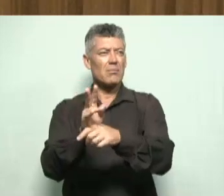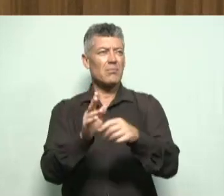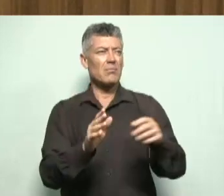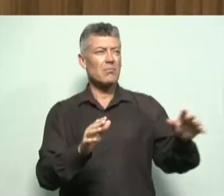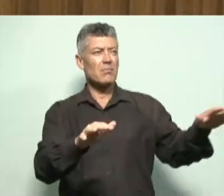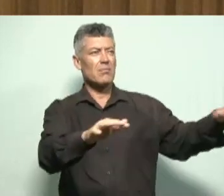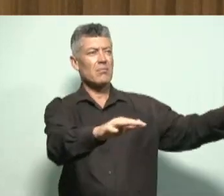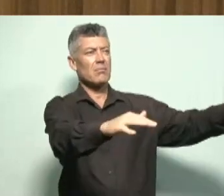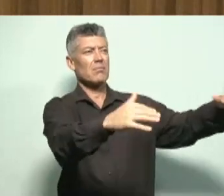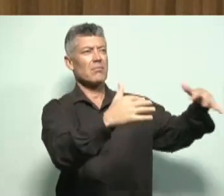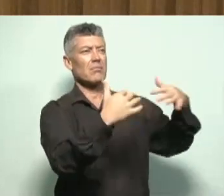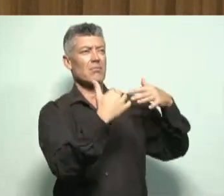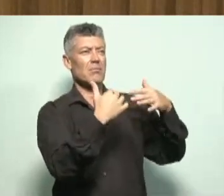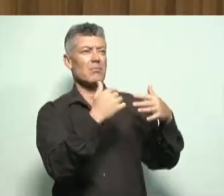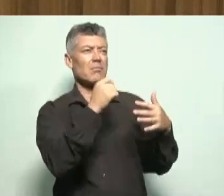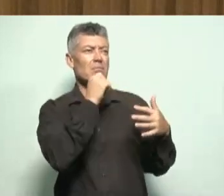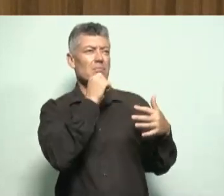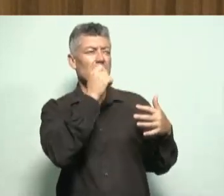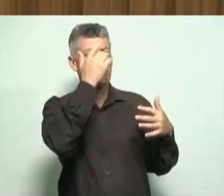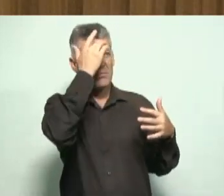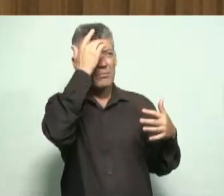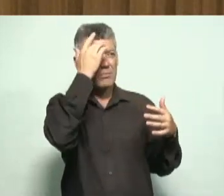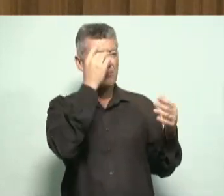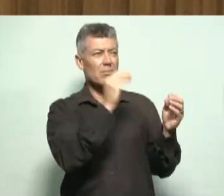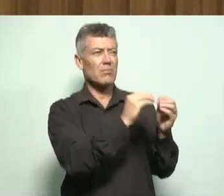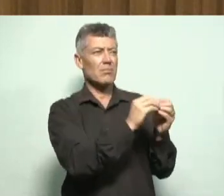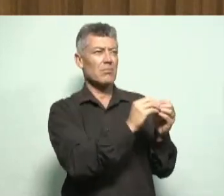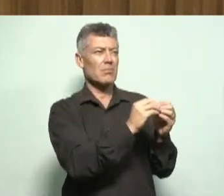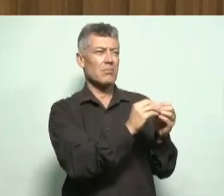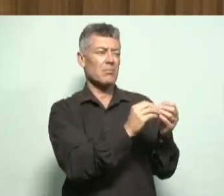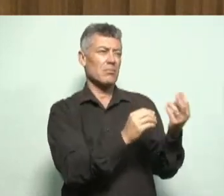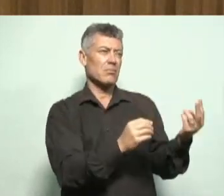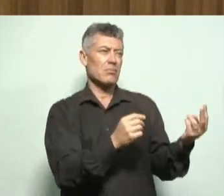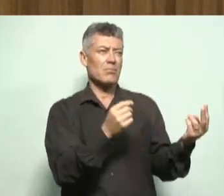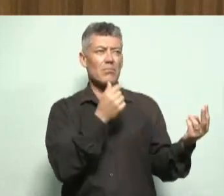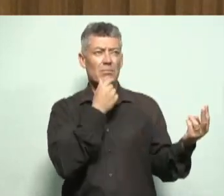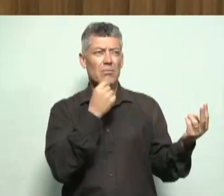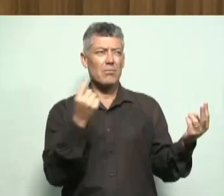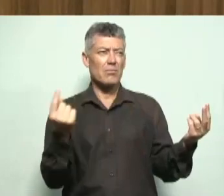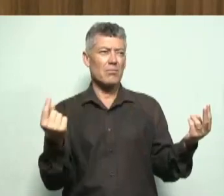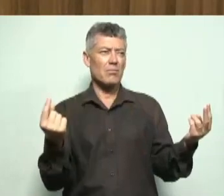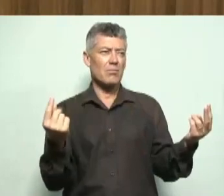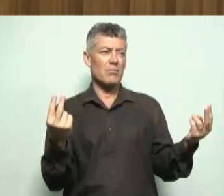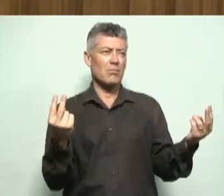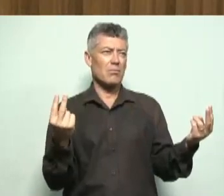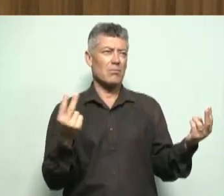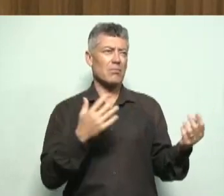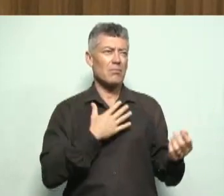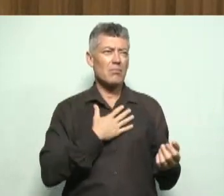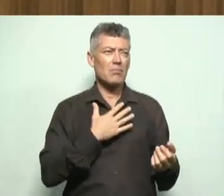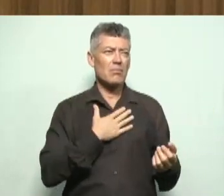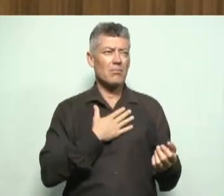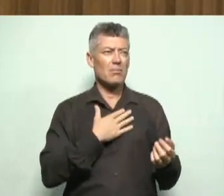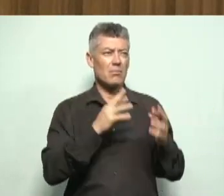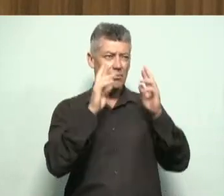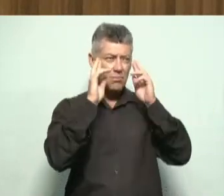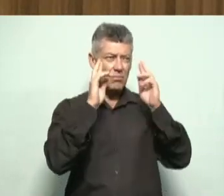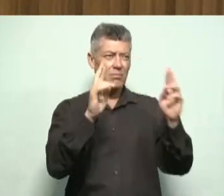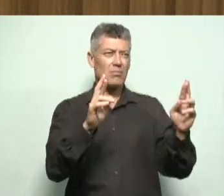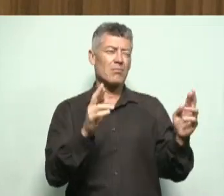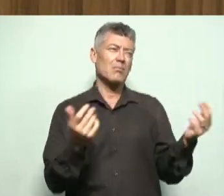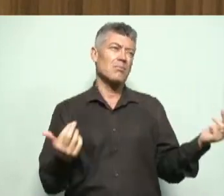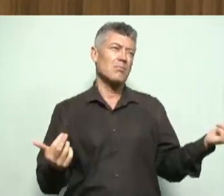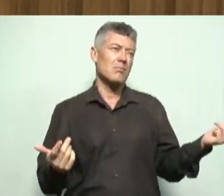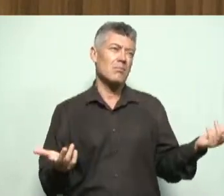ninguém. Se tiver 2 homens se beijando no shopping, 2 mulheres ou um homem ou uma mulher, para mim é falta de respeito do mesmo